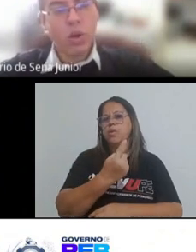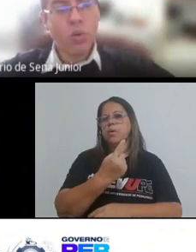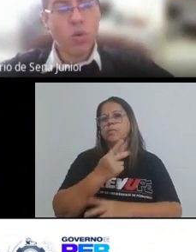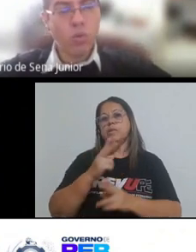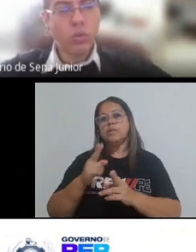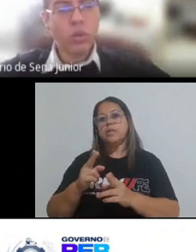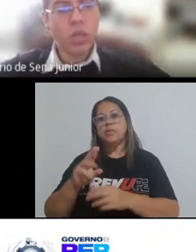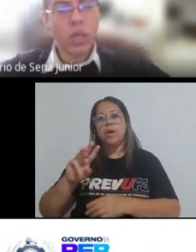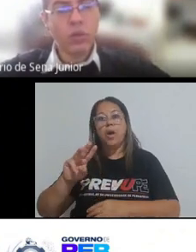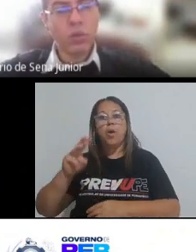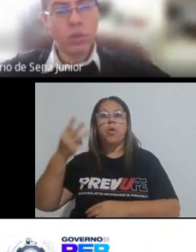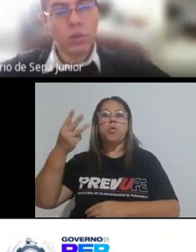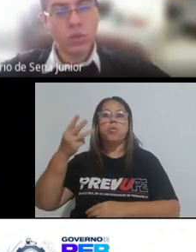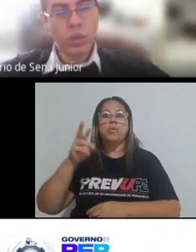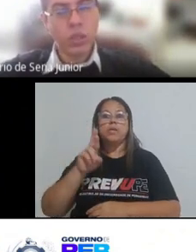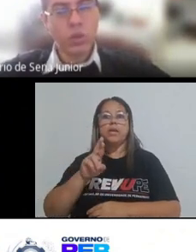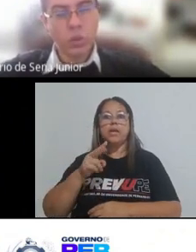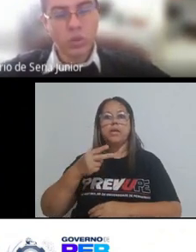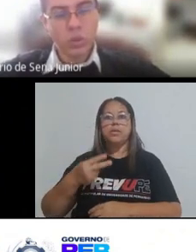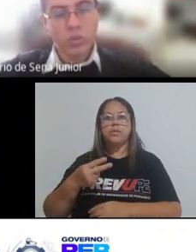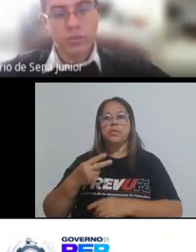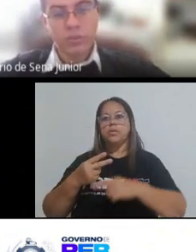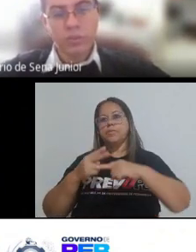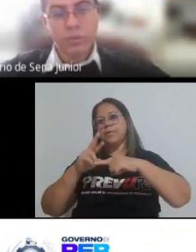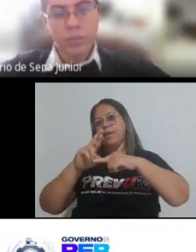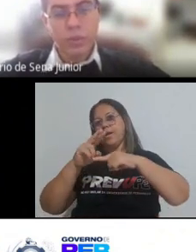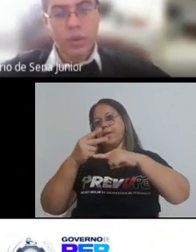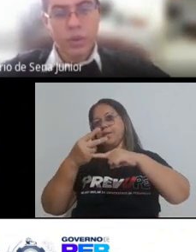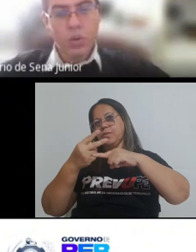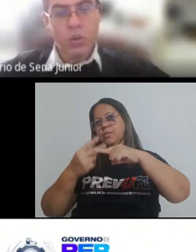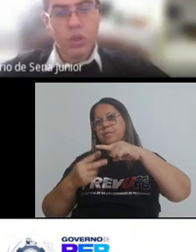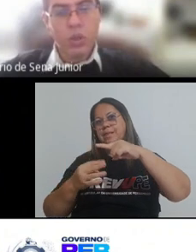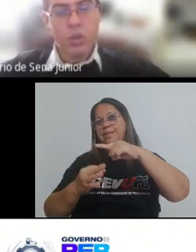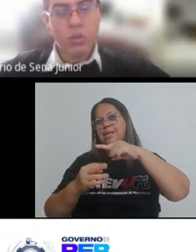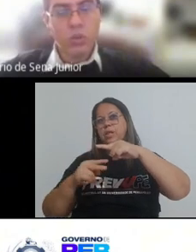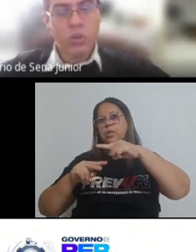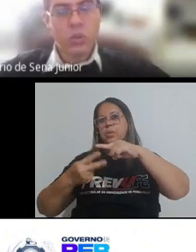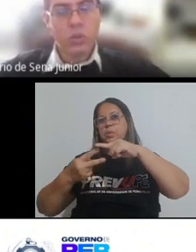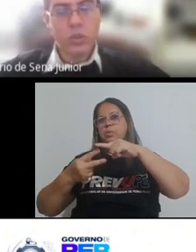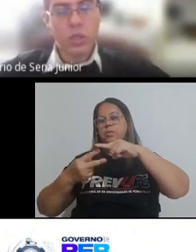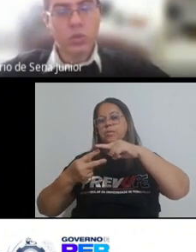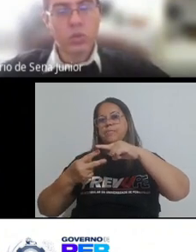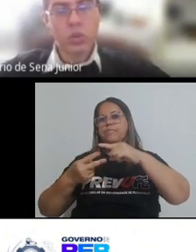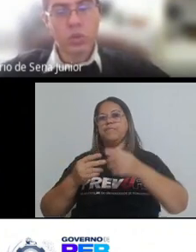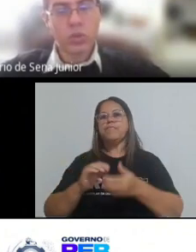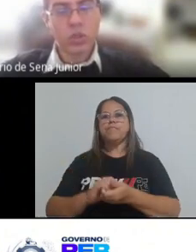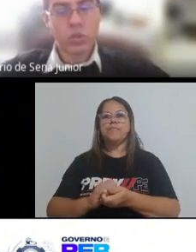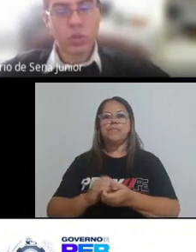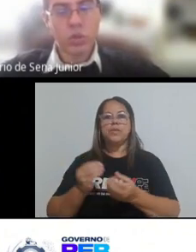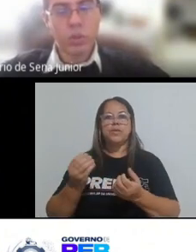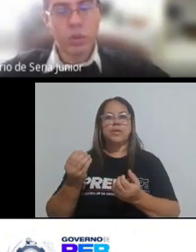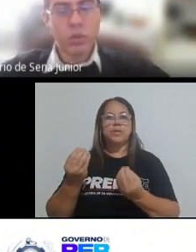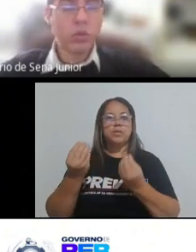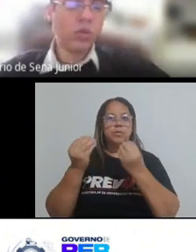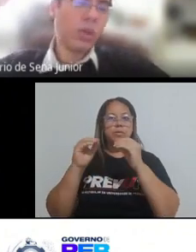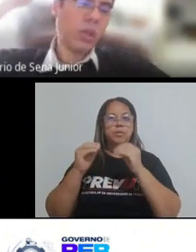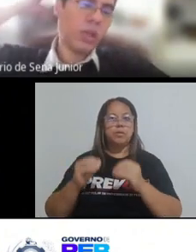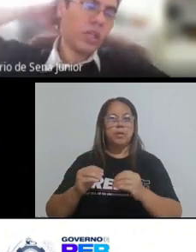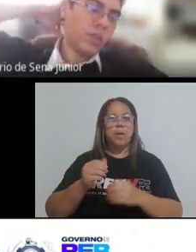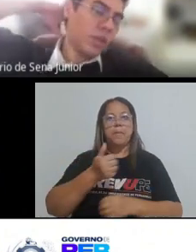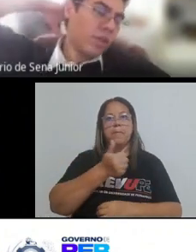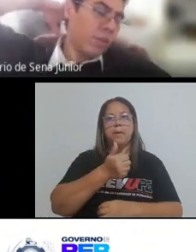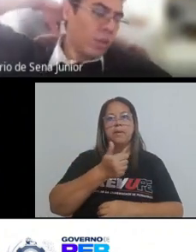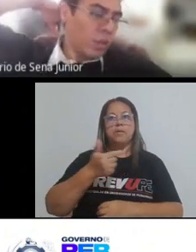que ser igual ao cubo de R2 sobre T2, onde os subscritos 1 e 2 correspondem ao primeiro e segundo